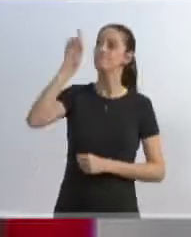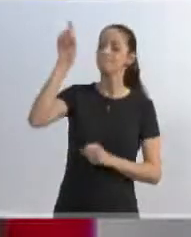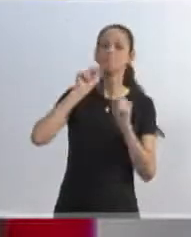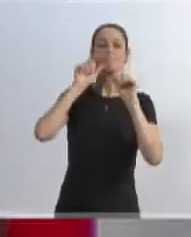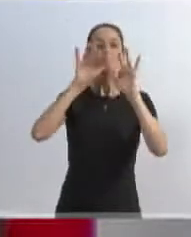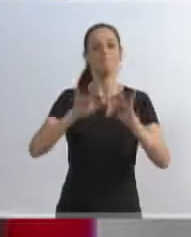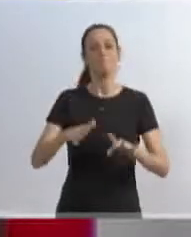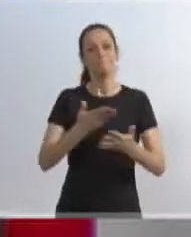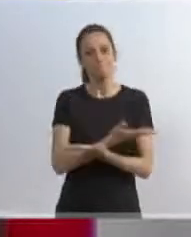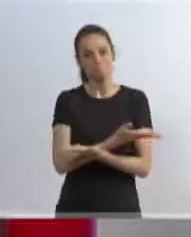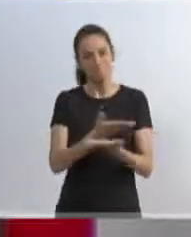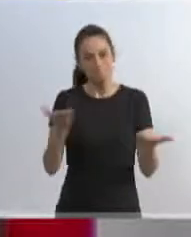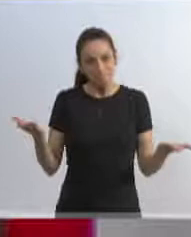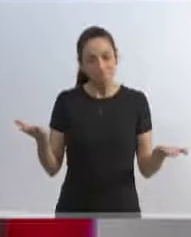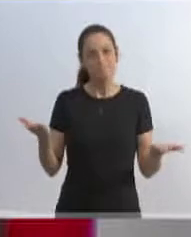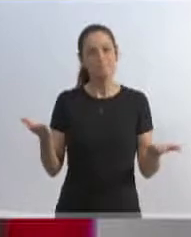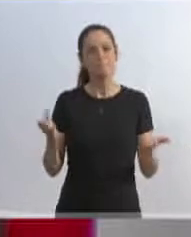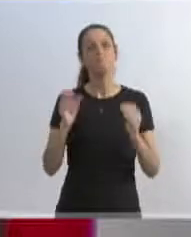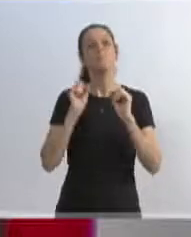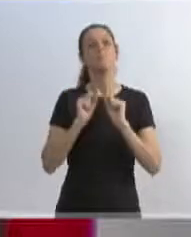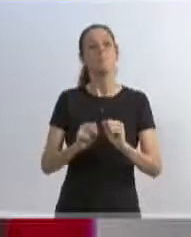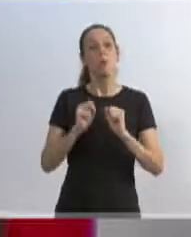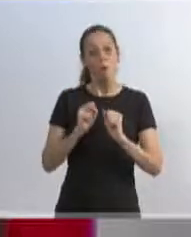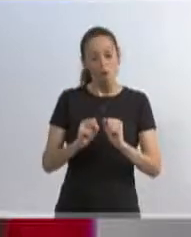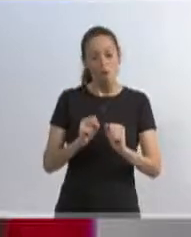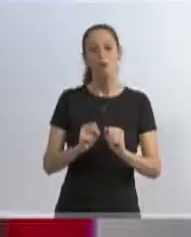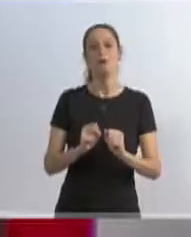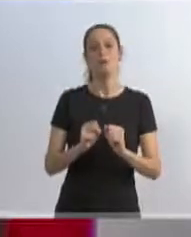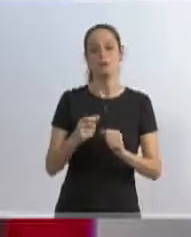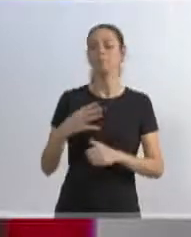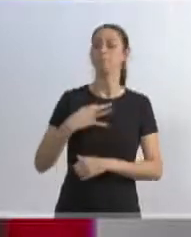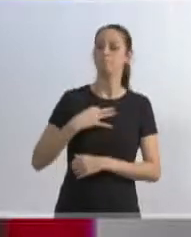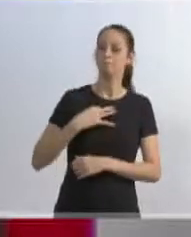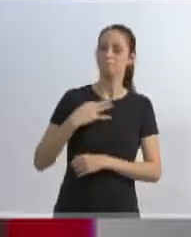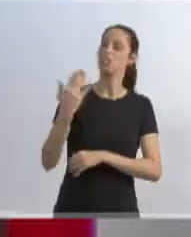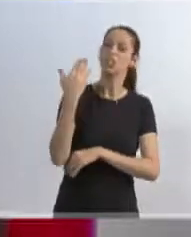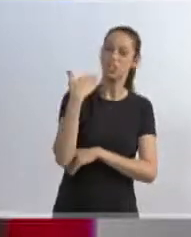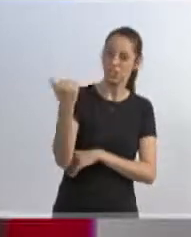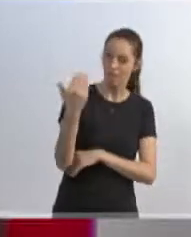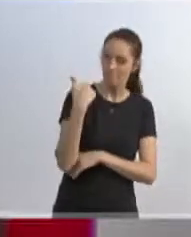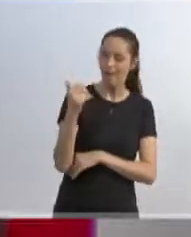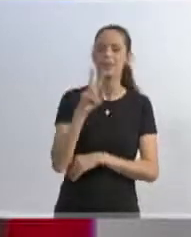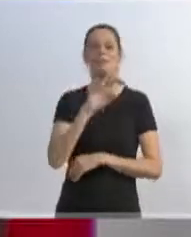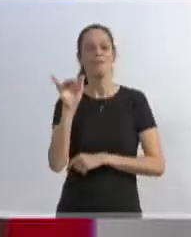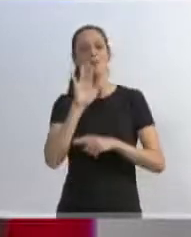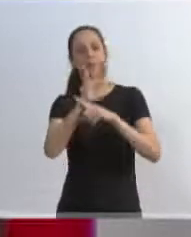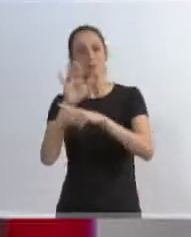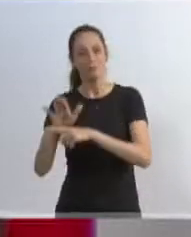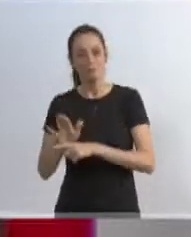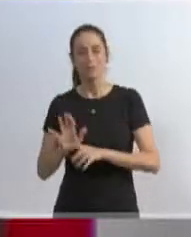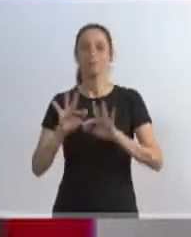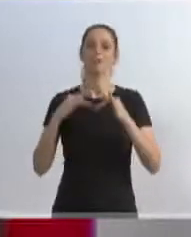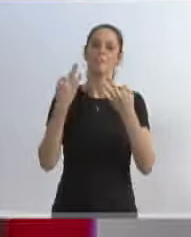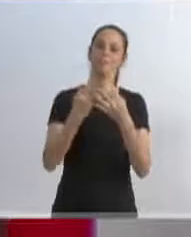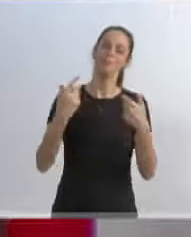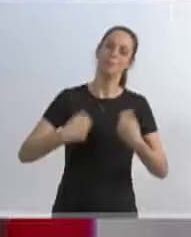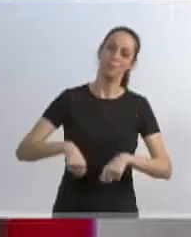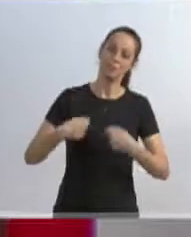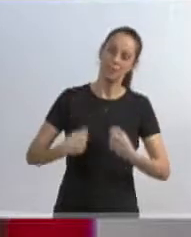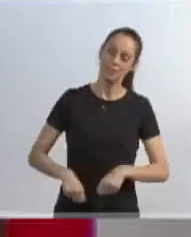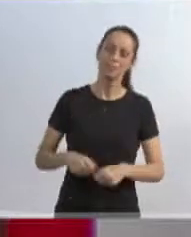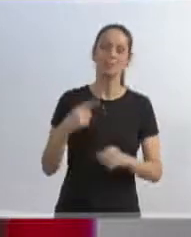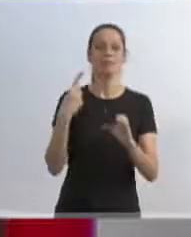todos vocês, pode continuar, contar sempre comigo que estou aí para... ajudar naquilo que a família precisa, naquilo que a